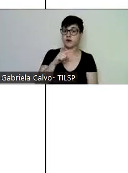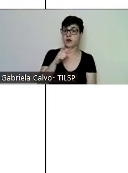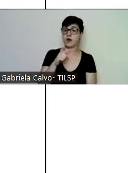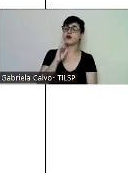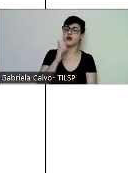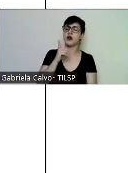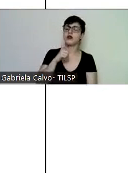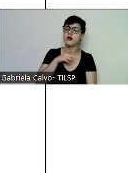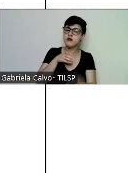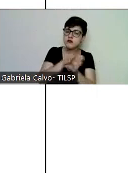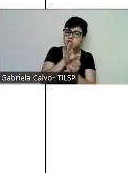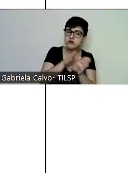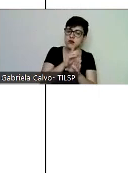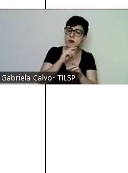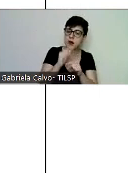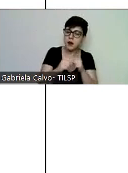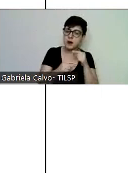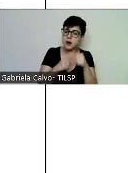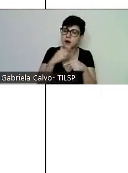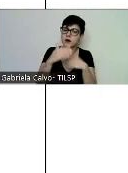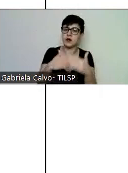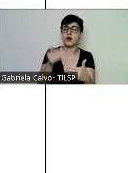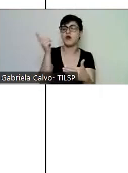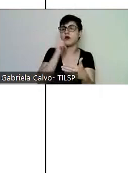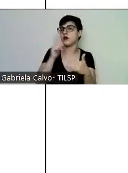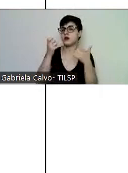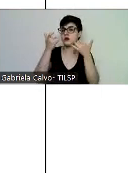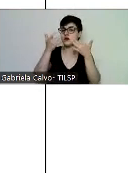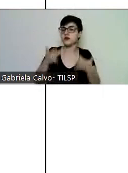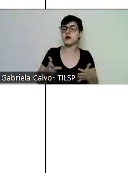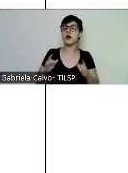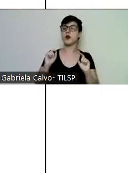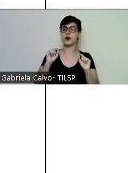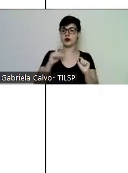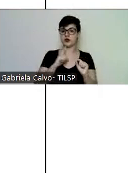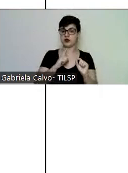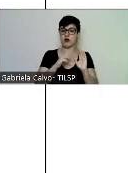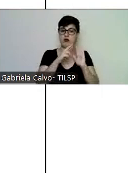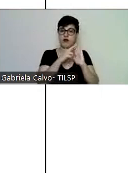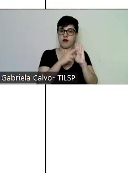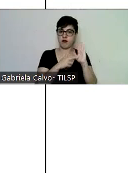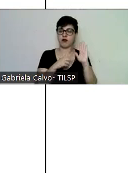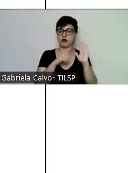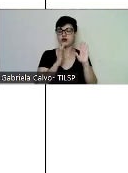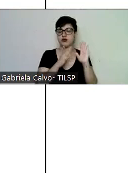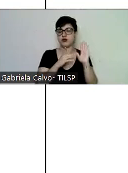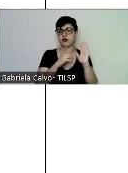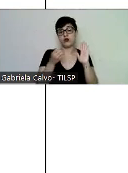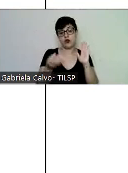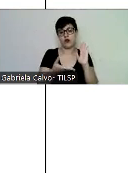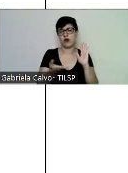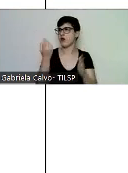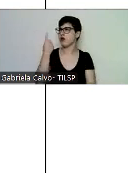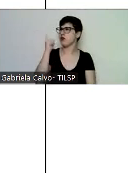avanços em relação a própria definição vigente né que era a definição que foi atualizada a última vez